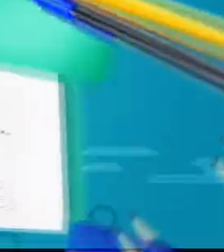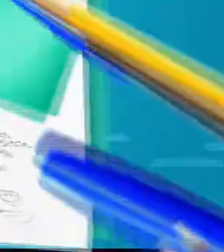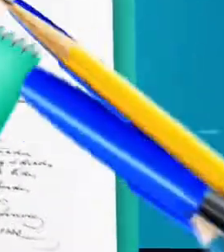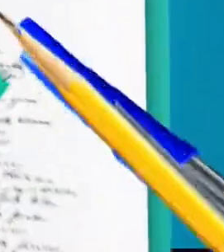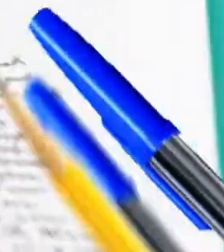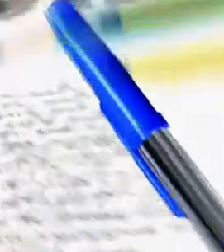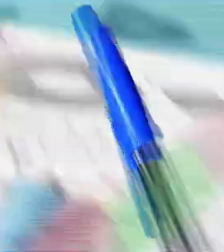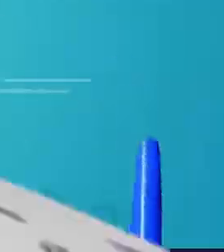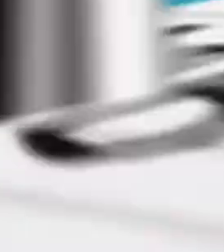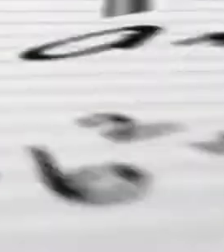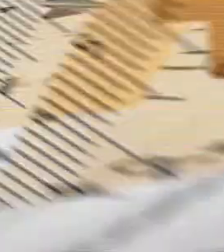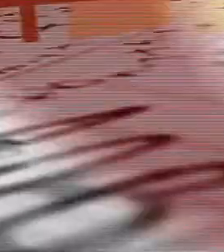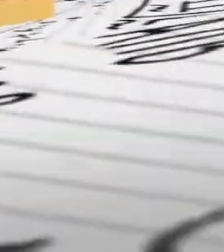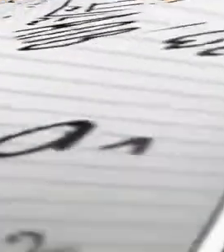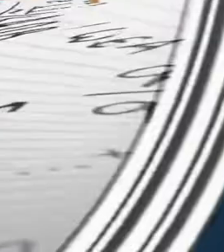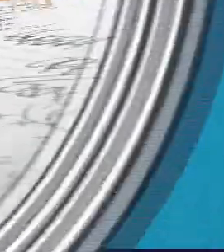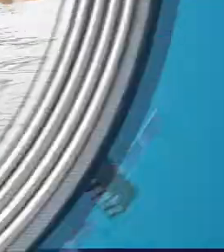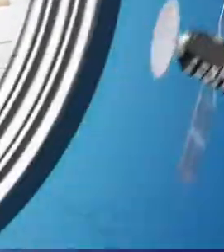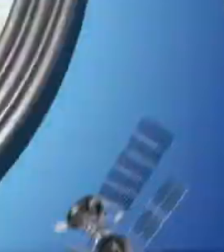Tchau.